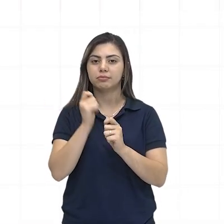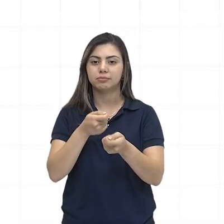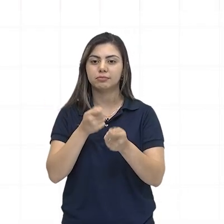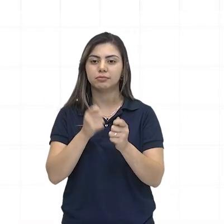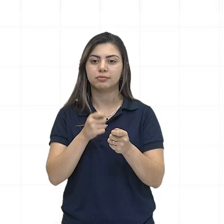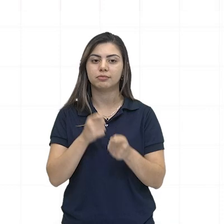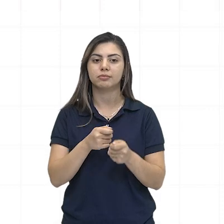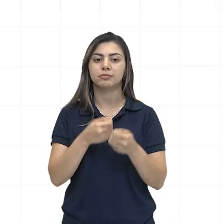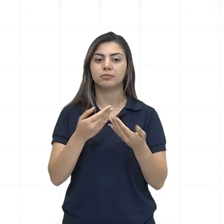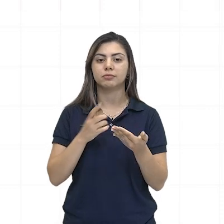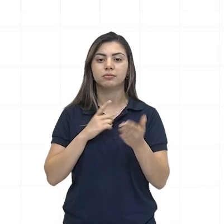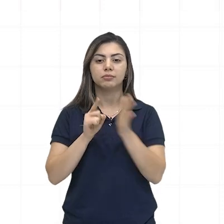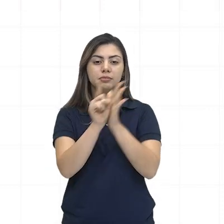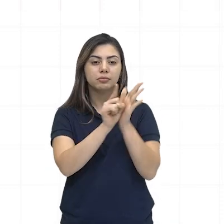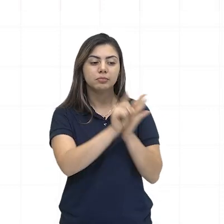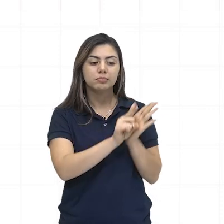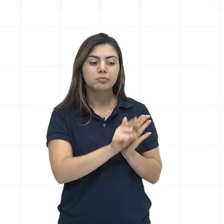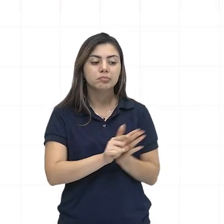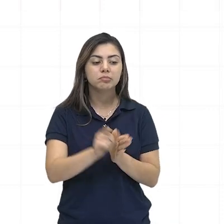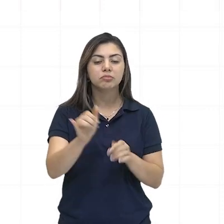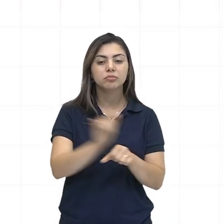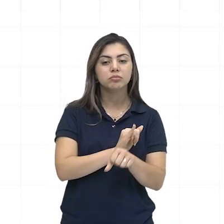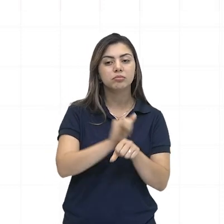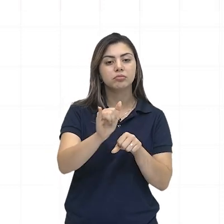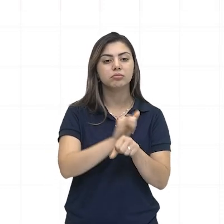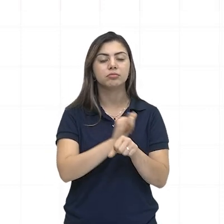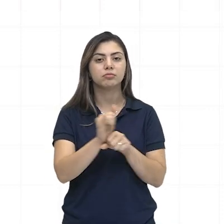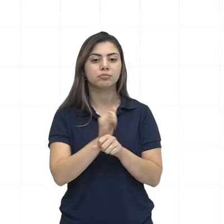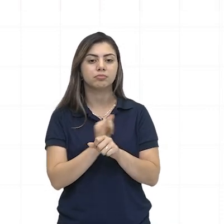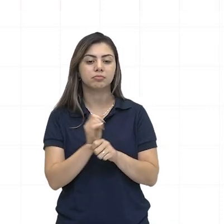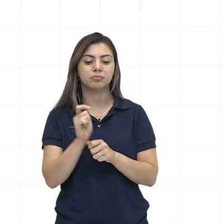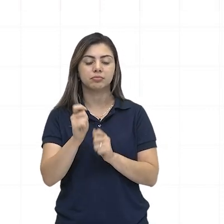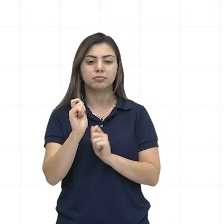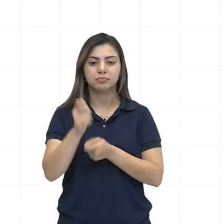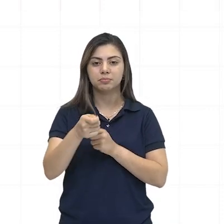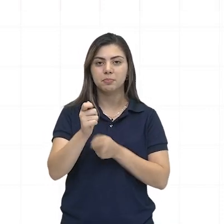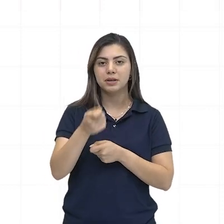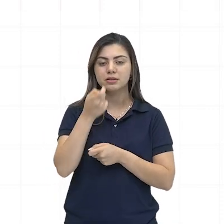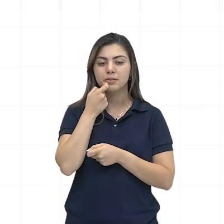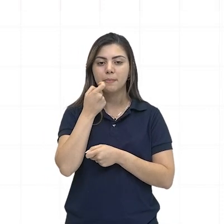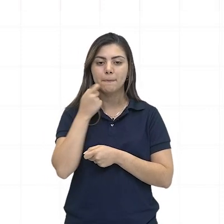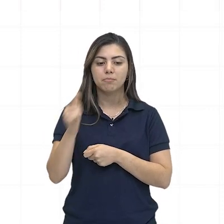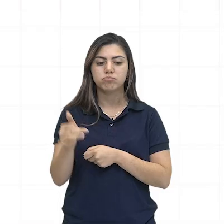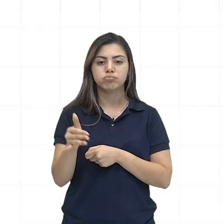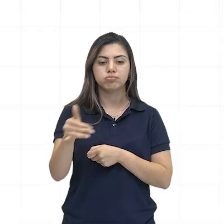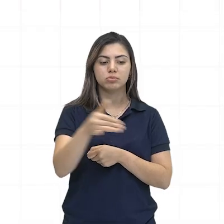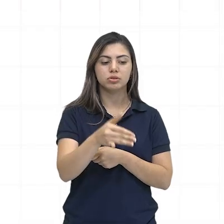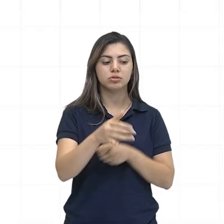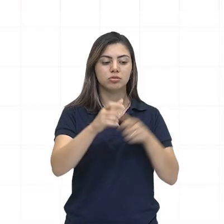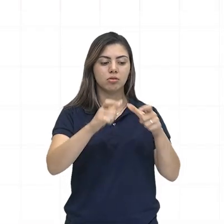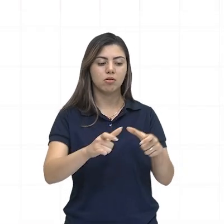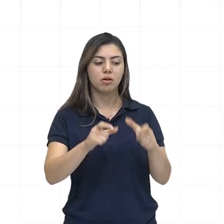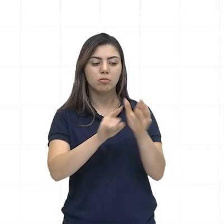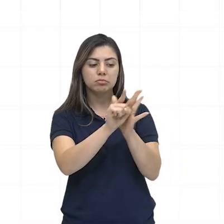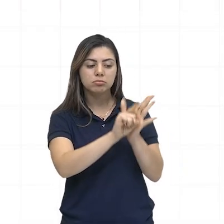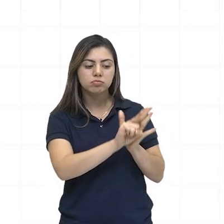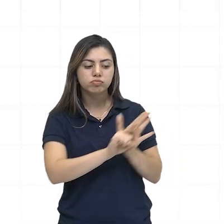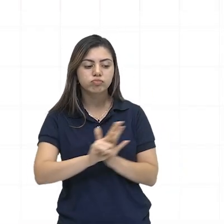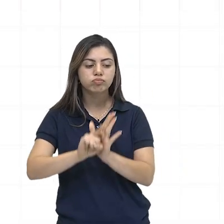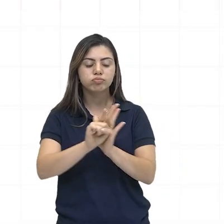realizada uma pesquisa sobre as técnicas de pescas praticadas pelos pescadores, né, locais, e obteve-se o seguinte